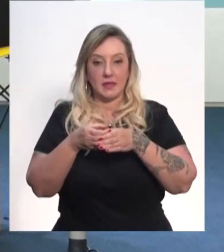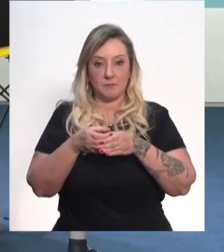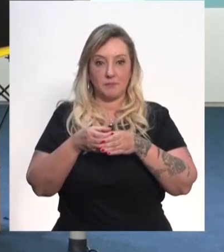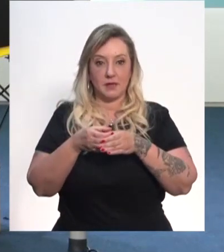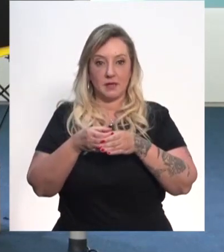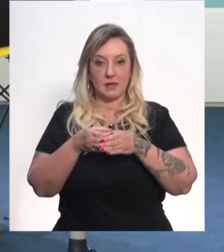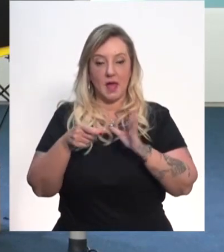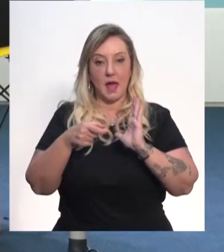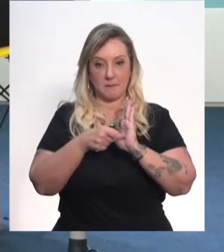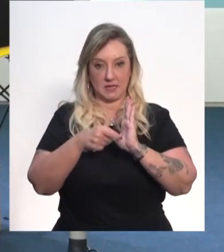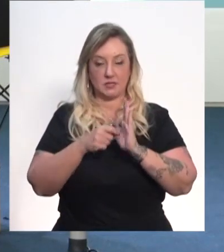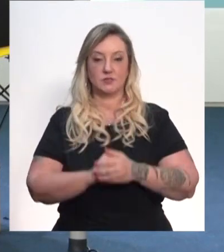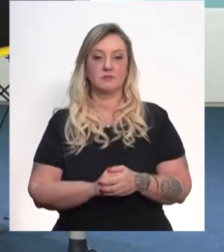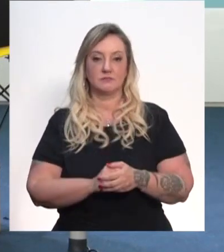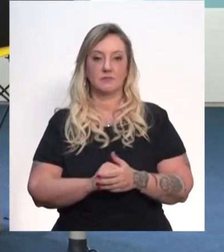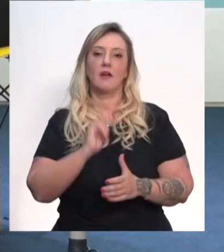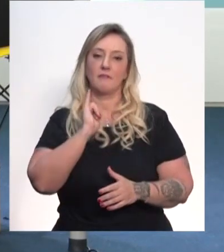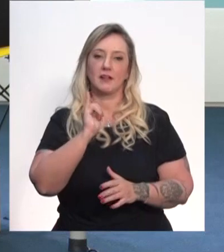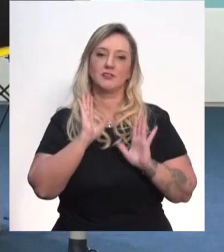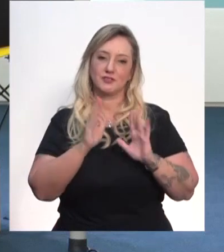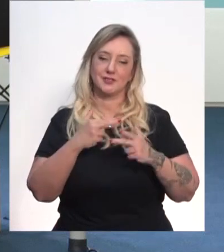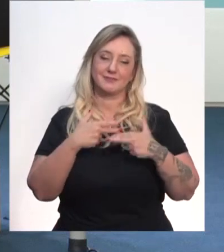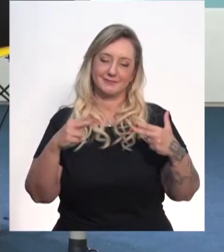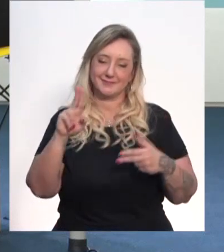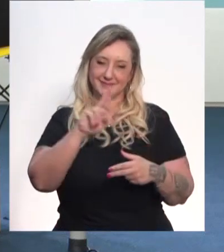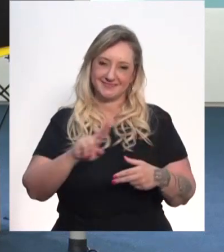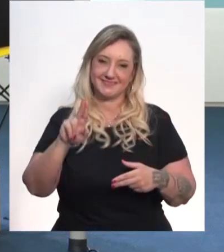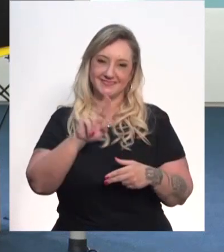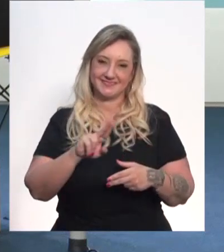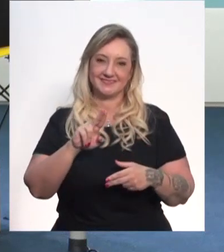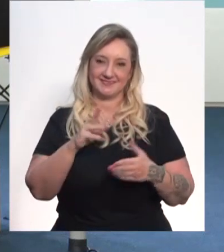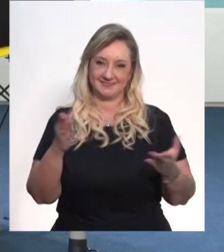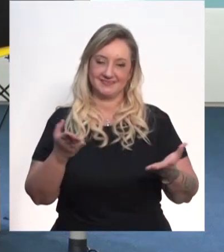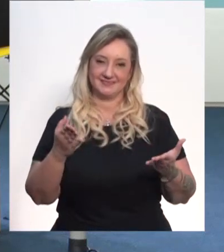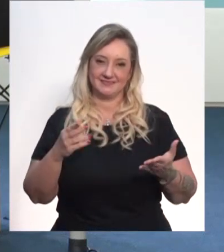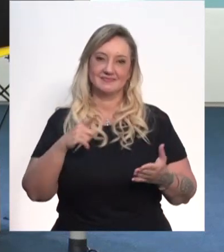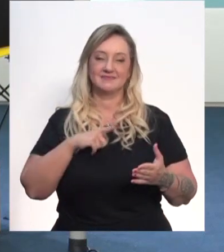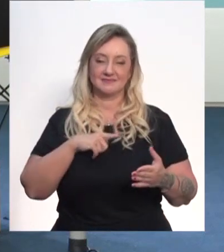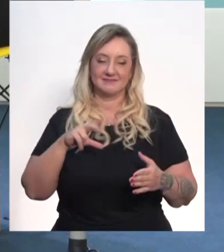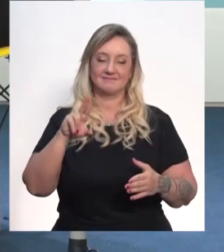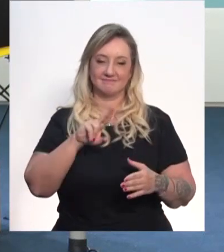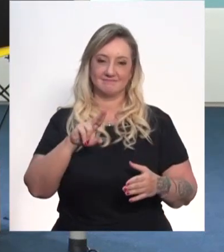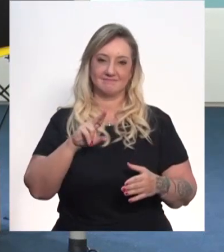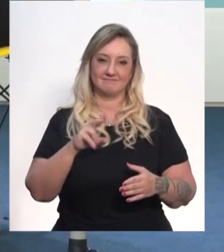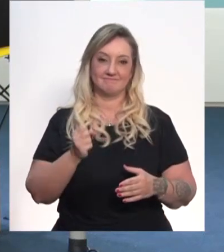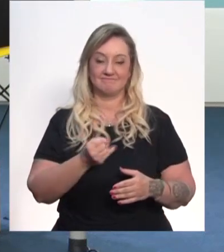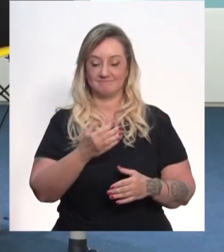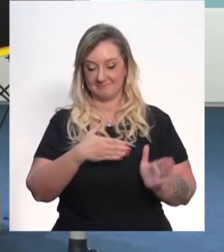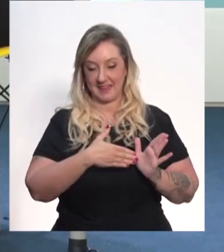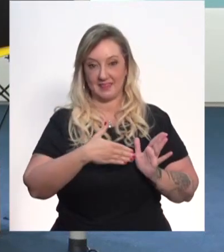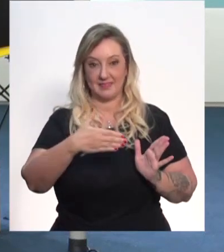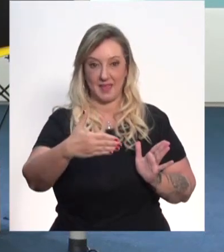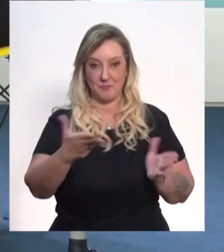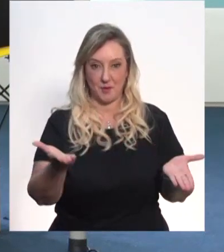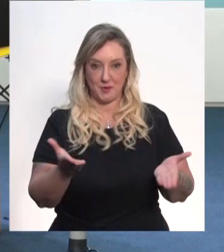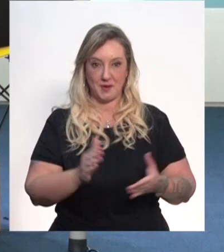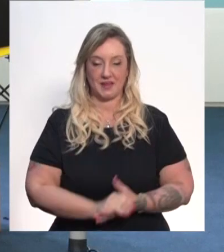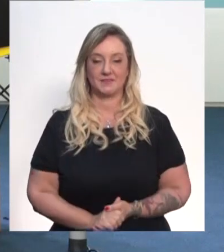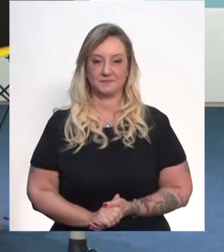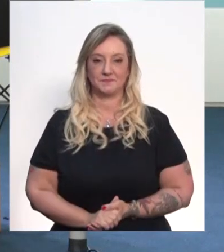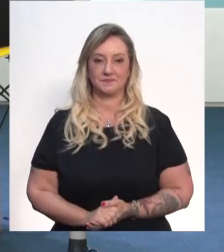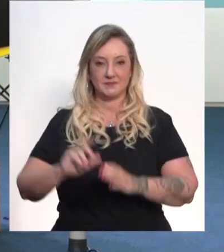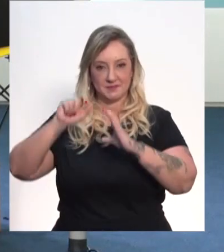compartilhamento de informações, de arquivos, agendamento de reuniões, são alguns temas mais simples que as pessoas têm mencionado e